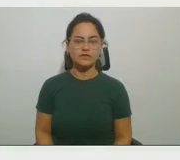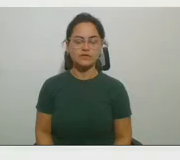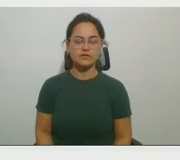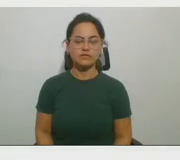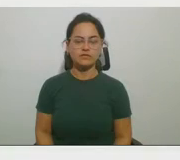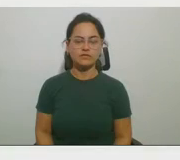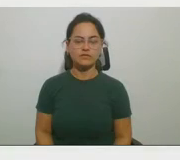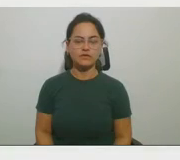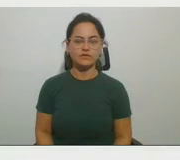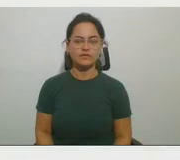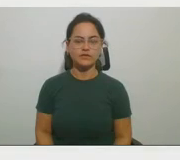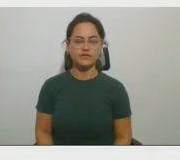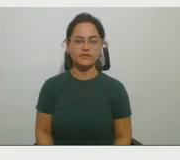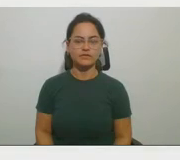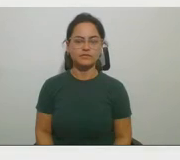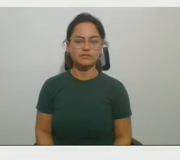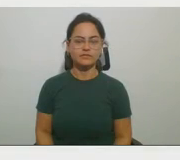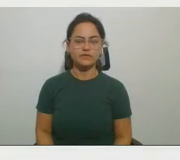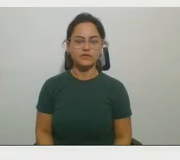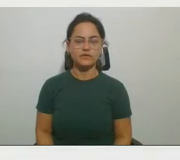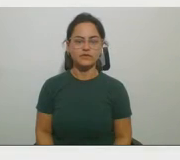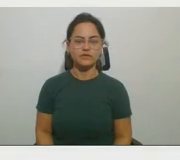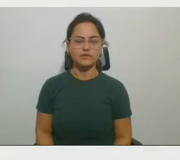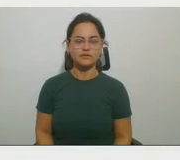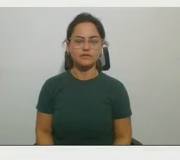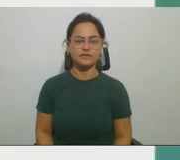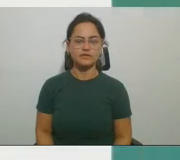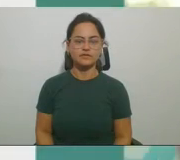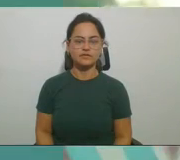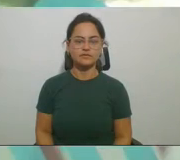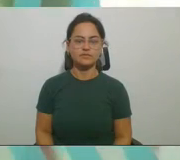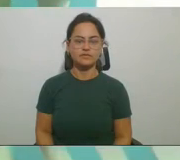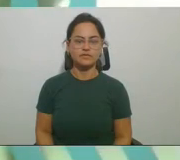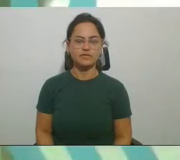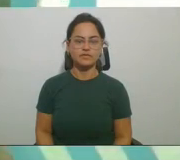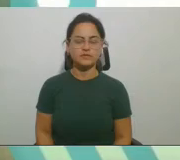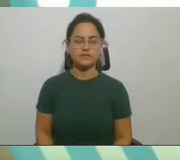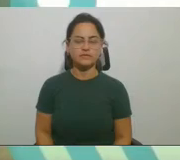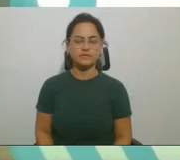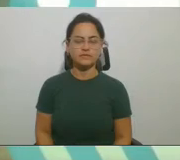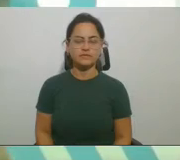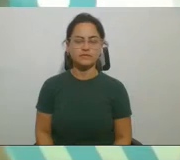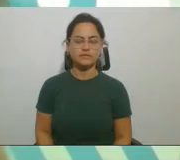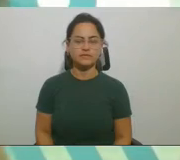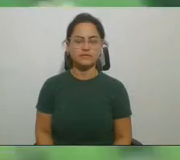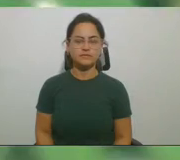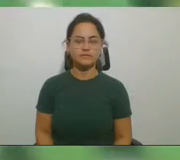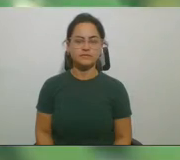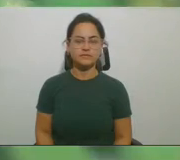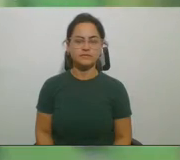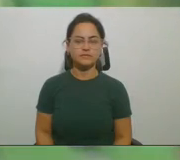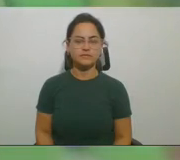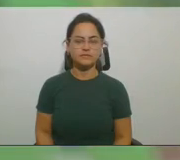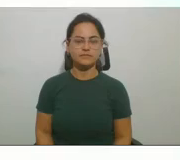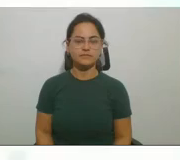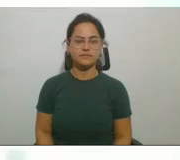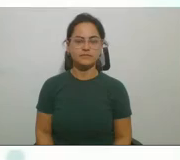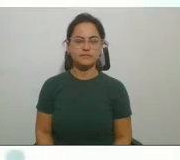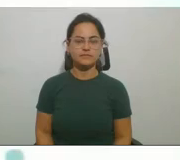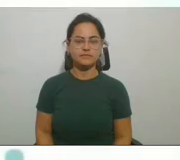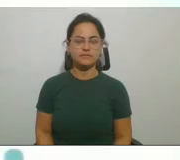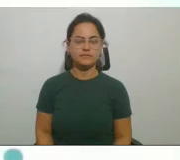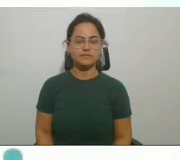Vivemos em um planeta interconectado, não apenas pela velocidade com que trocamos informações, mas porque tudo o que